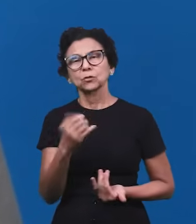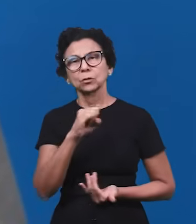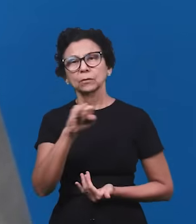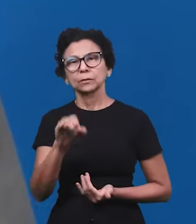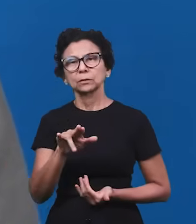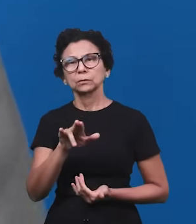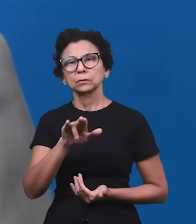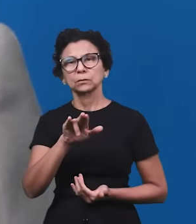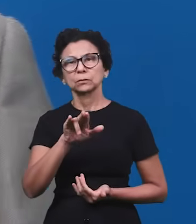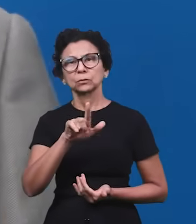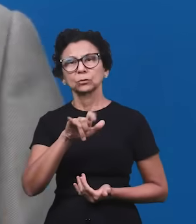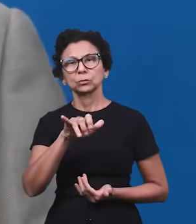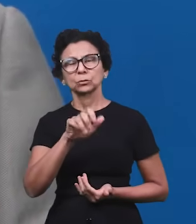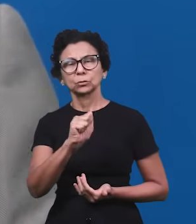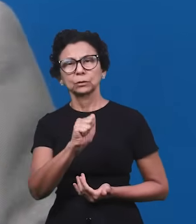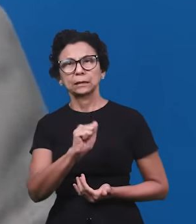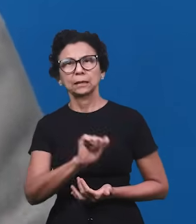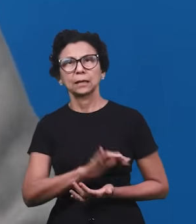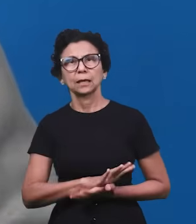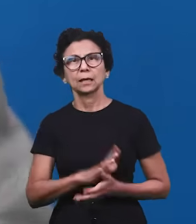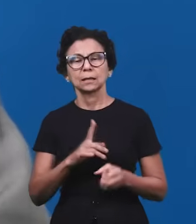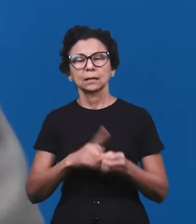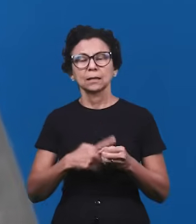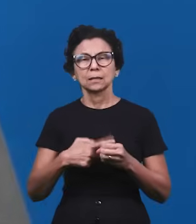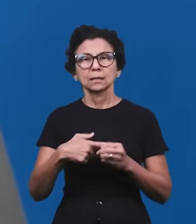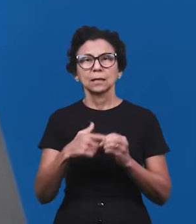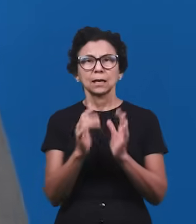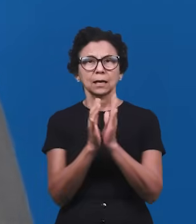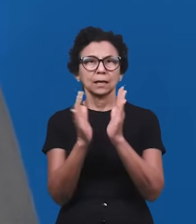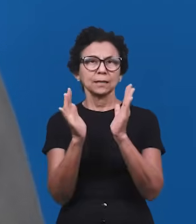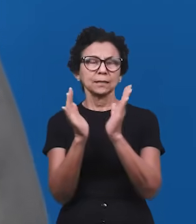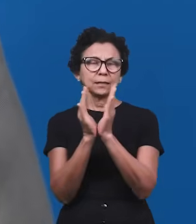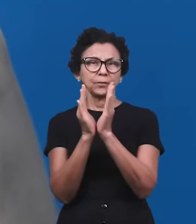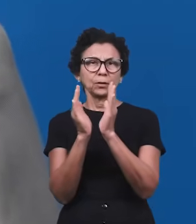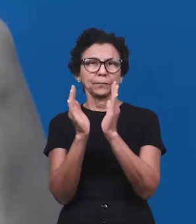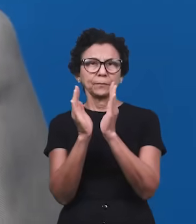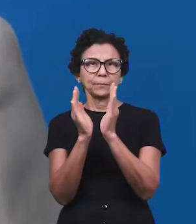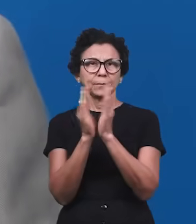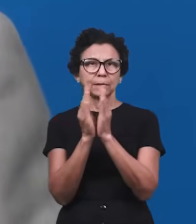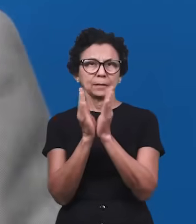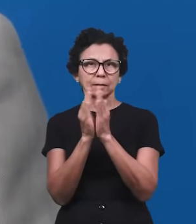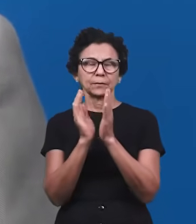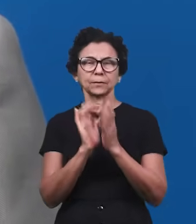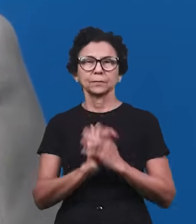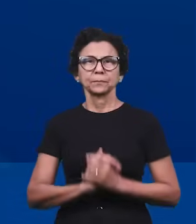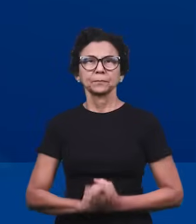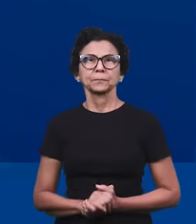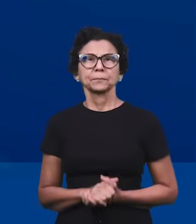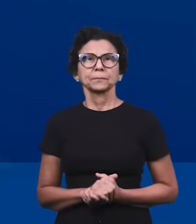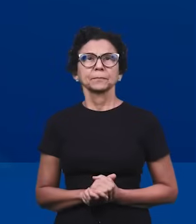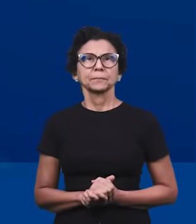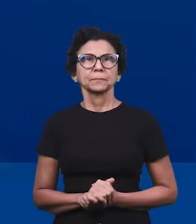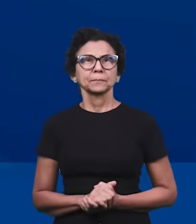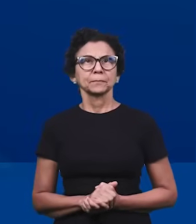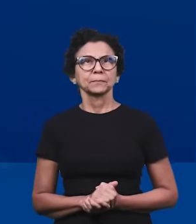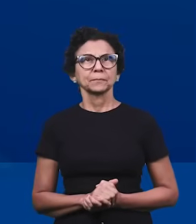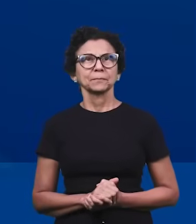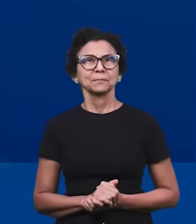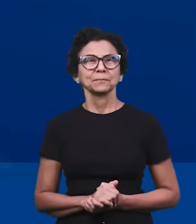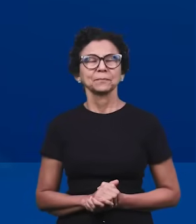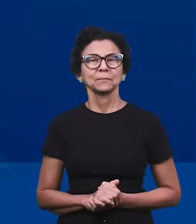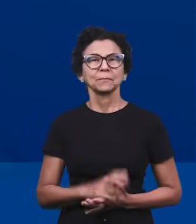Júlia Cavalcante, que é da cidade de Recife, no estado de Pernambuco. Pode falar, Júlia. Leia